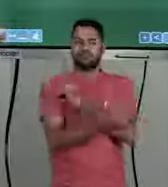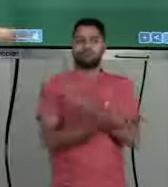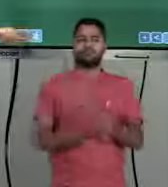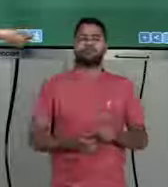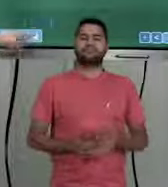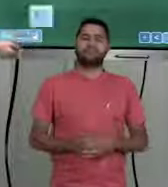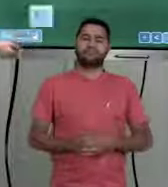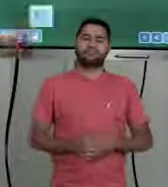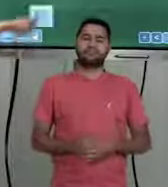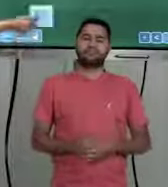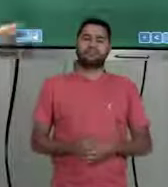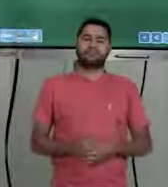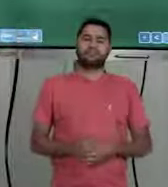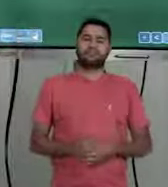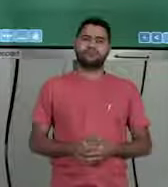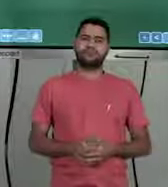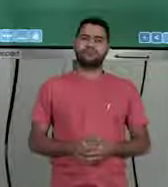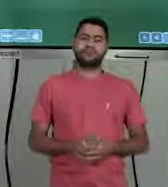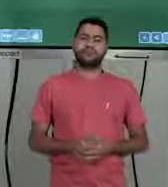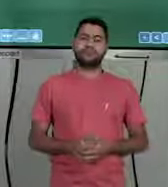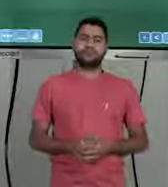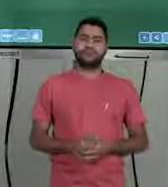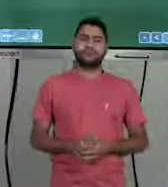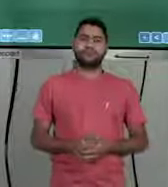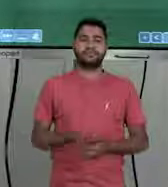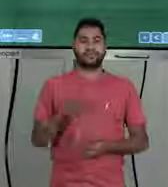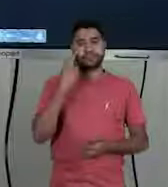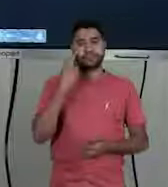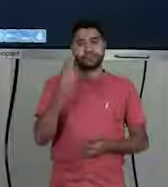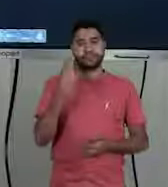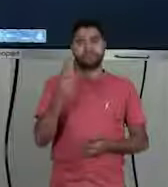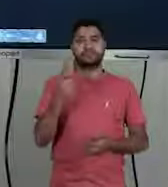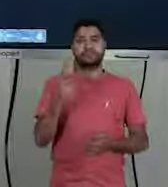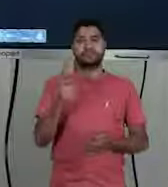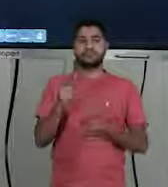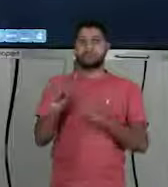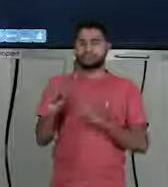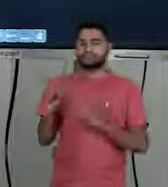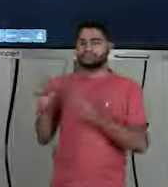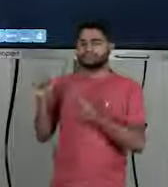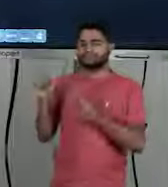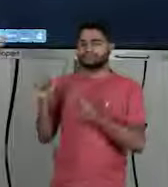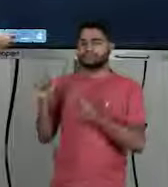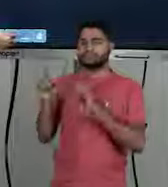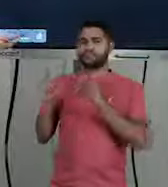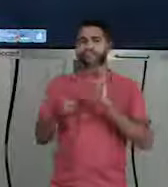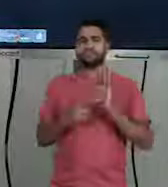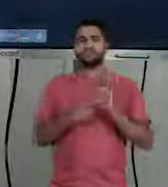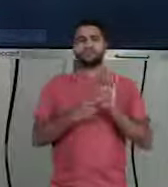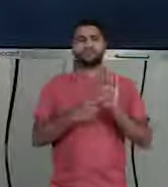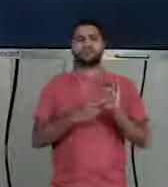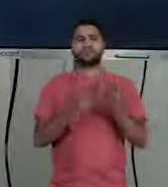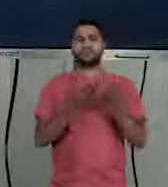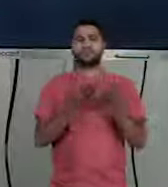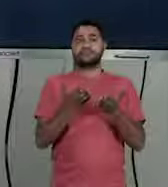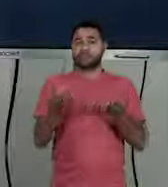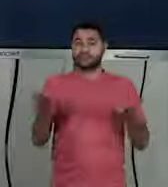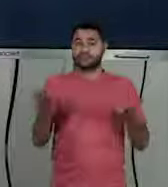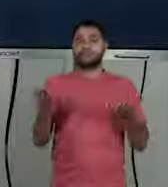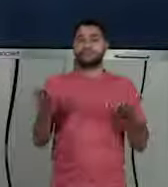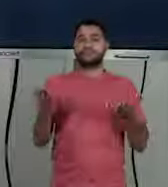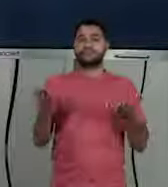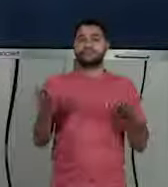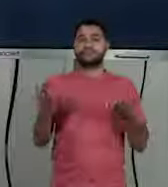corrente elétrica. Deixa eu voltar aqui para a nossa tela. mostrando então para vocês, né,